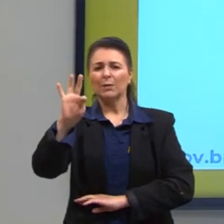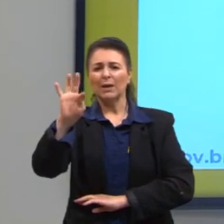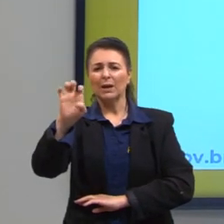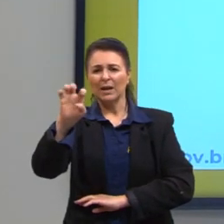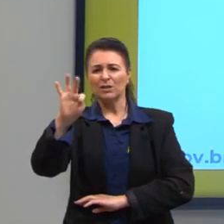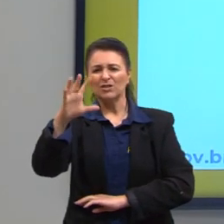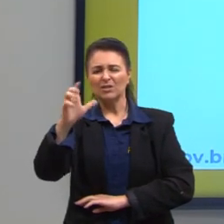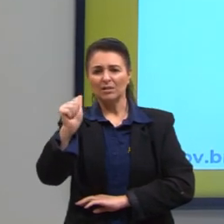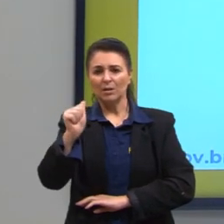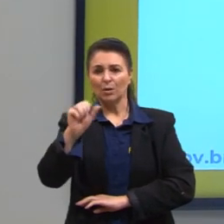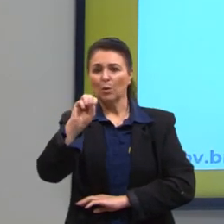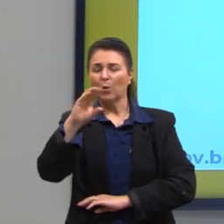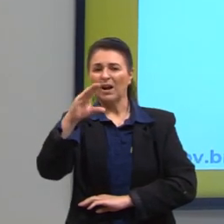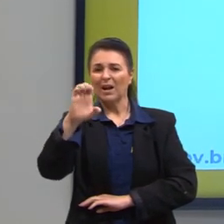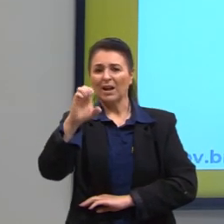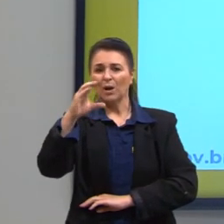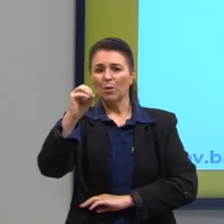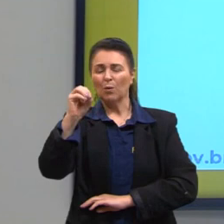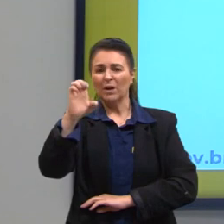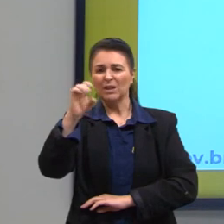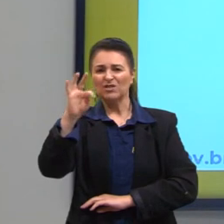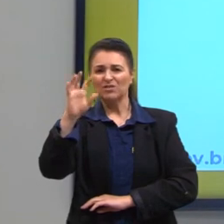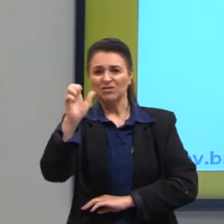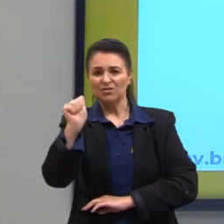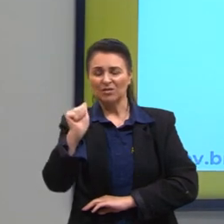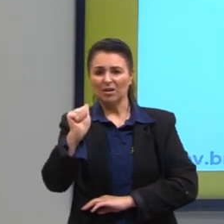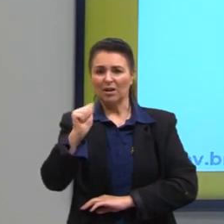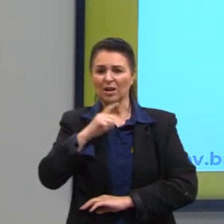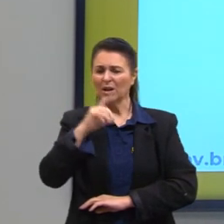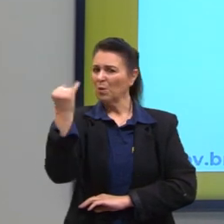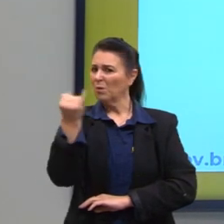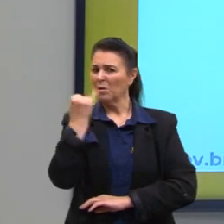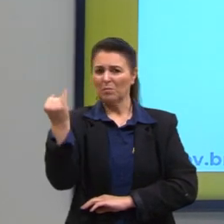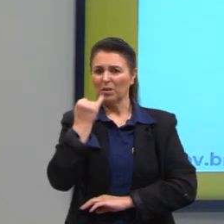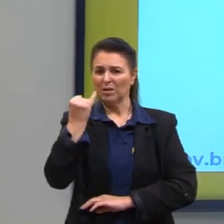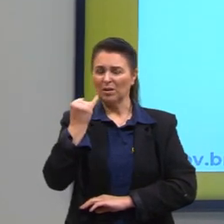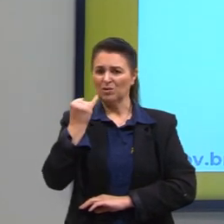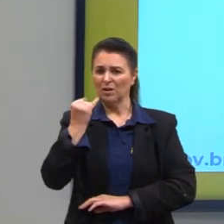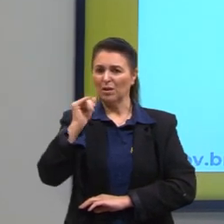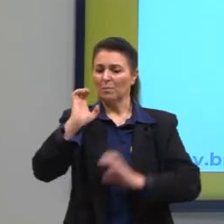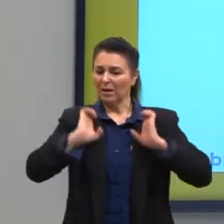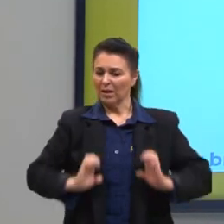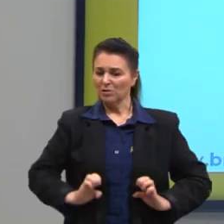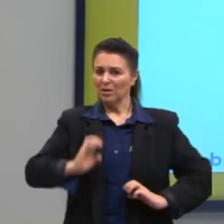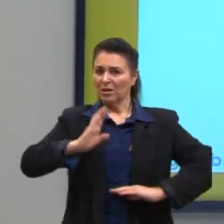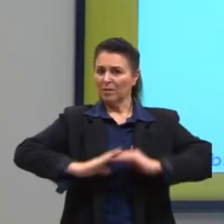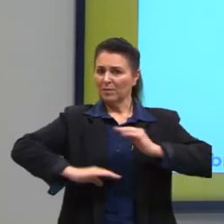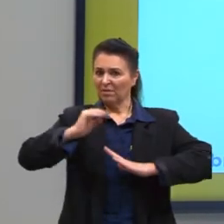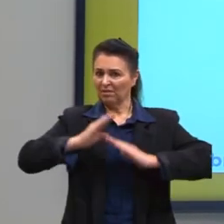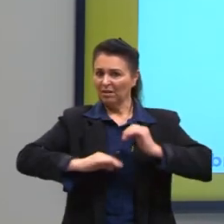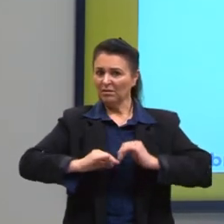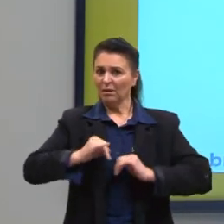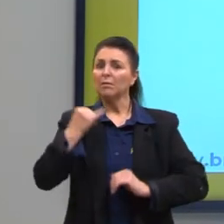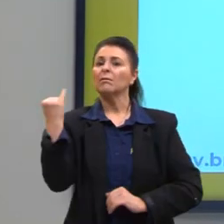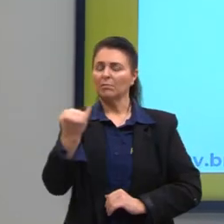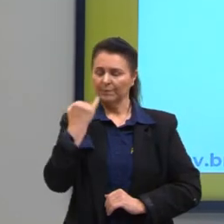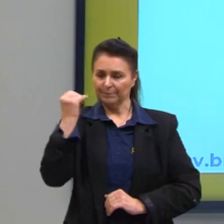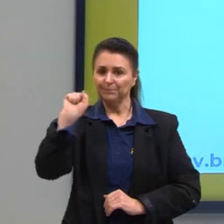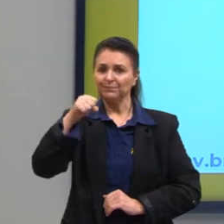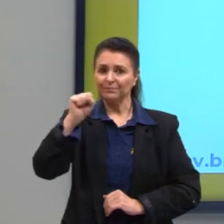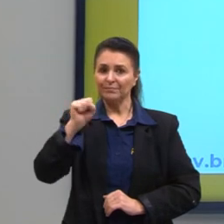ambiental ou e poética não são temas importantes para a ética aplicada são importantes no sistema SAC sobrinhas são